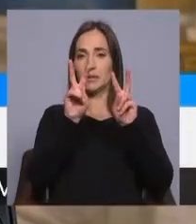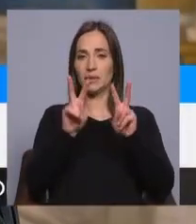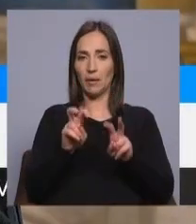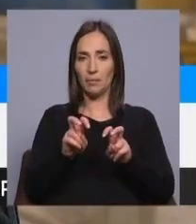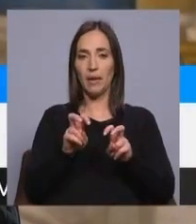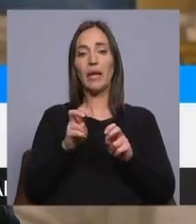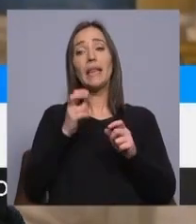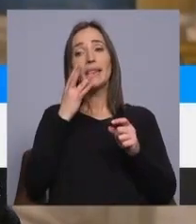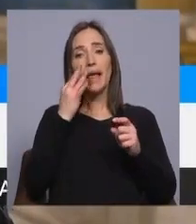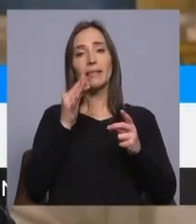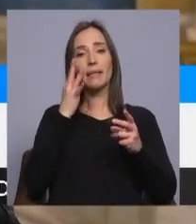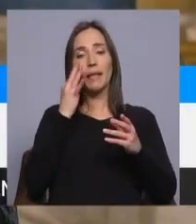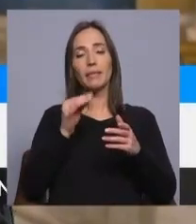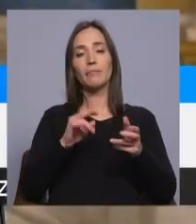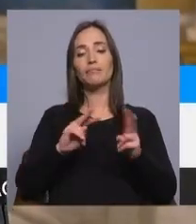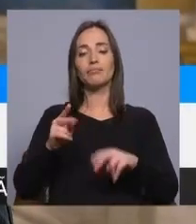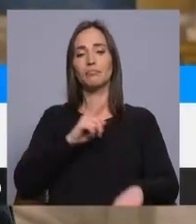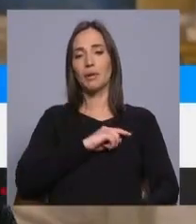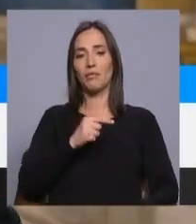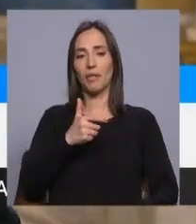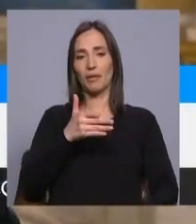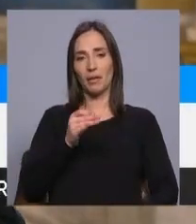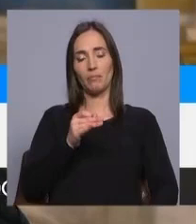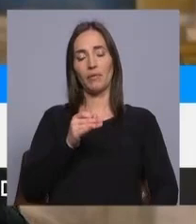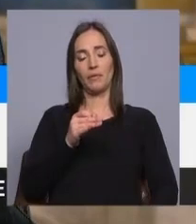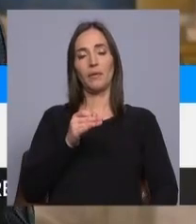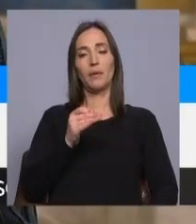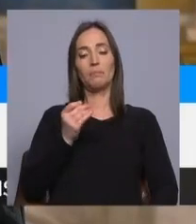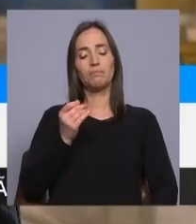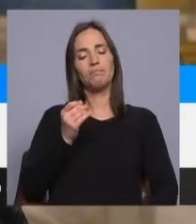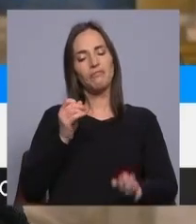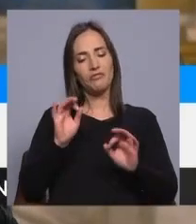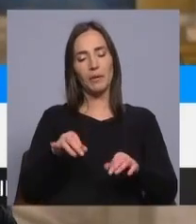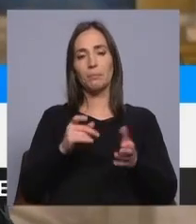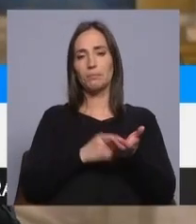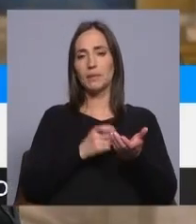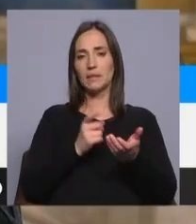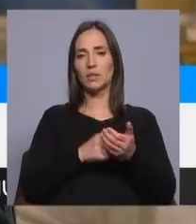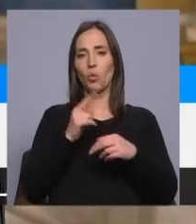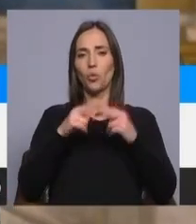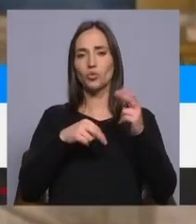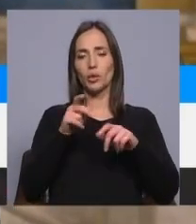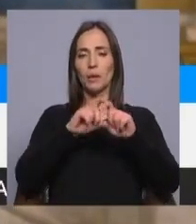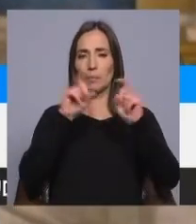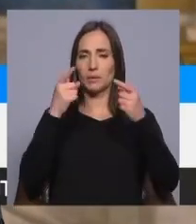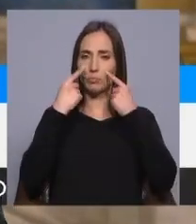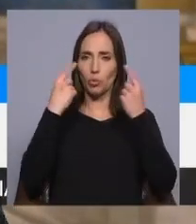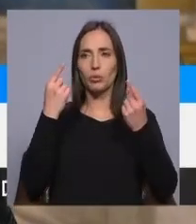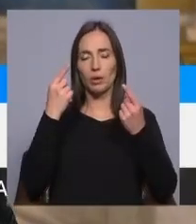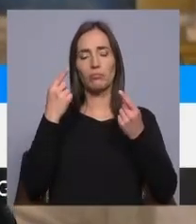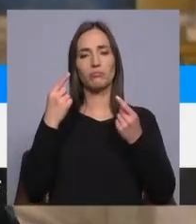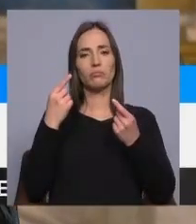destas tentativas de privatização da TAP, de podermos construir uma empresa pública que é viável e que serve o interesse público do país